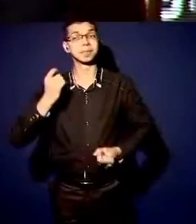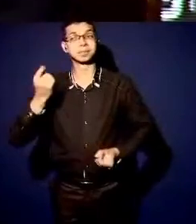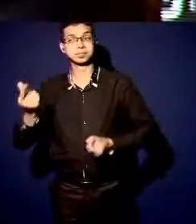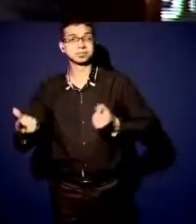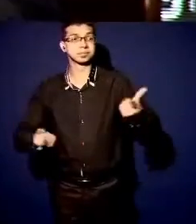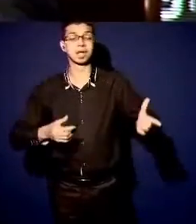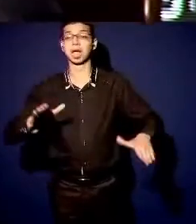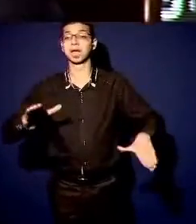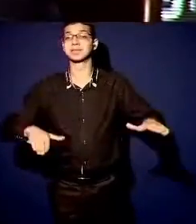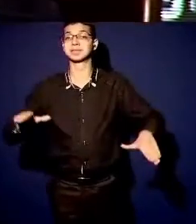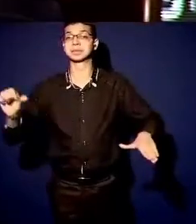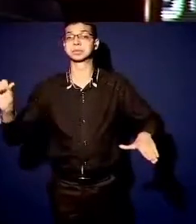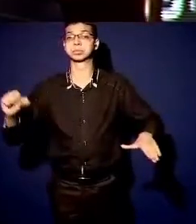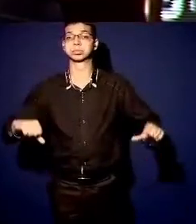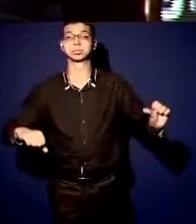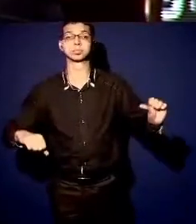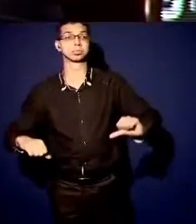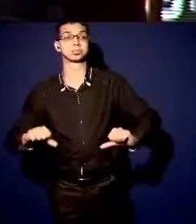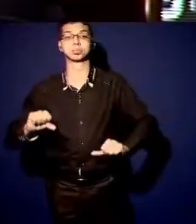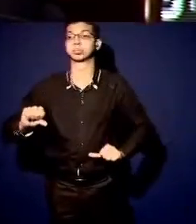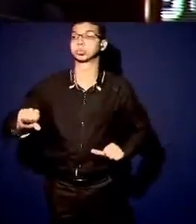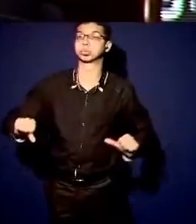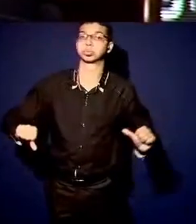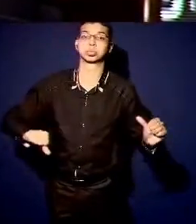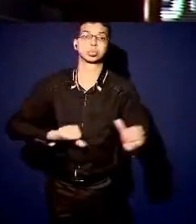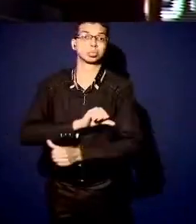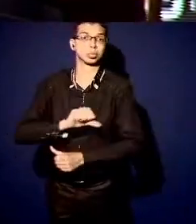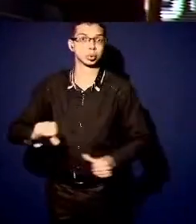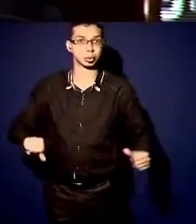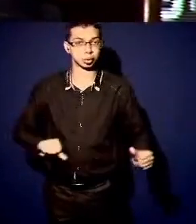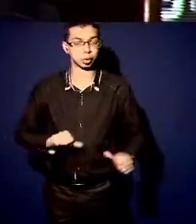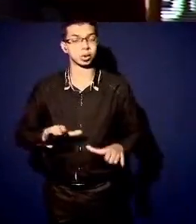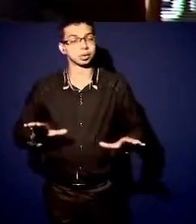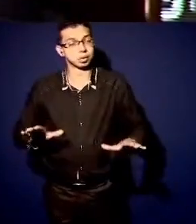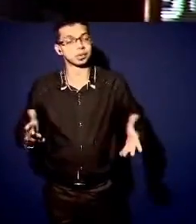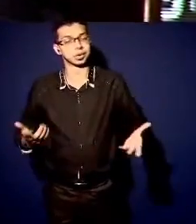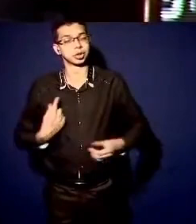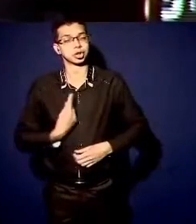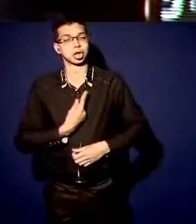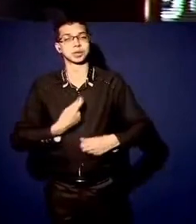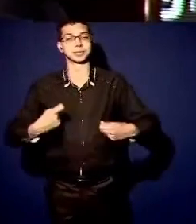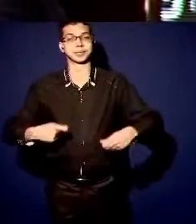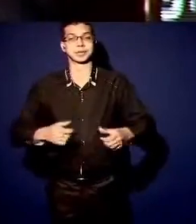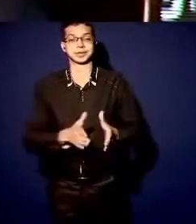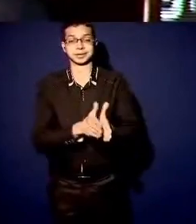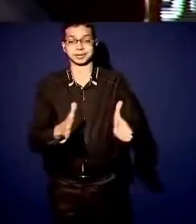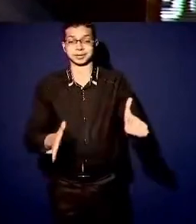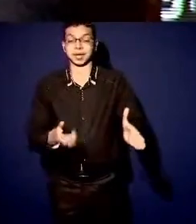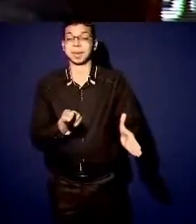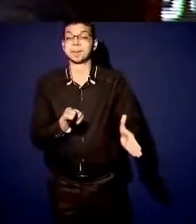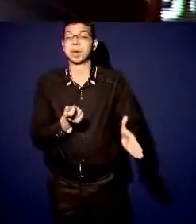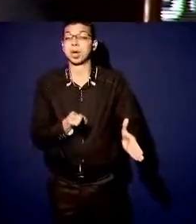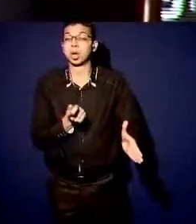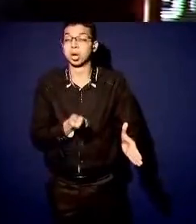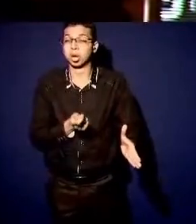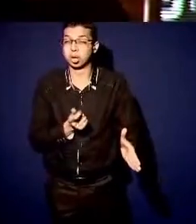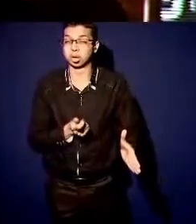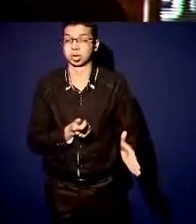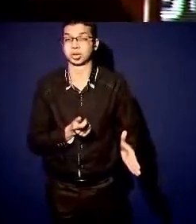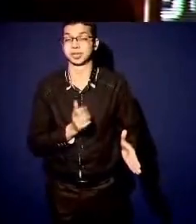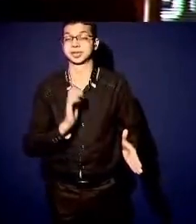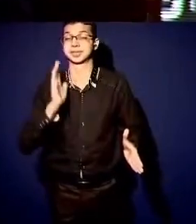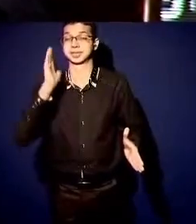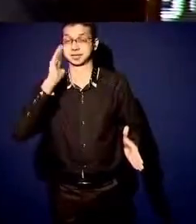Encanto então nós temos que ter uma um planejamento de curto prazo que não seja o curto prazismo mas que identifique Quais são